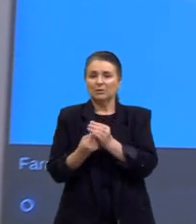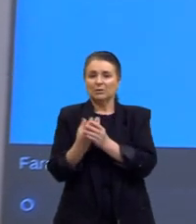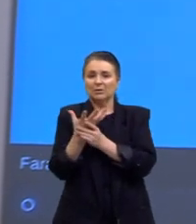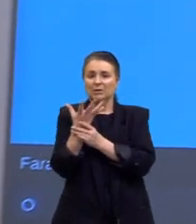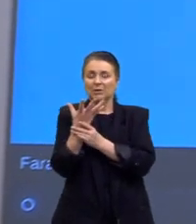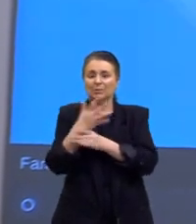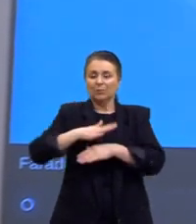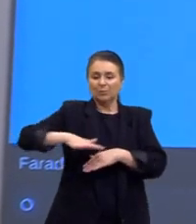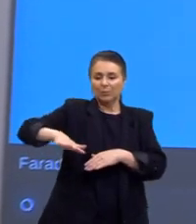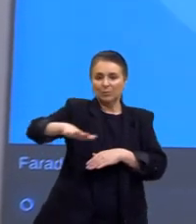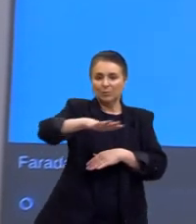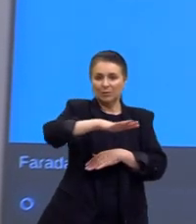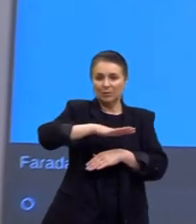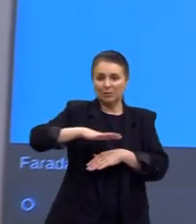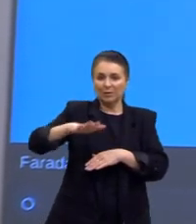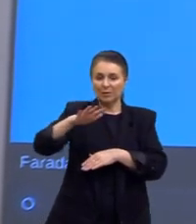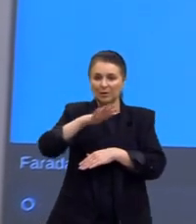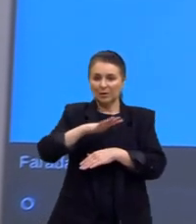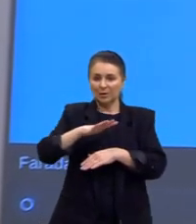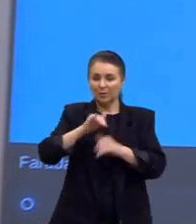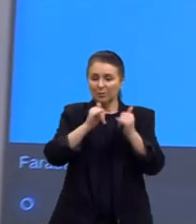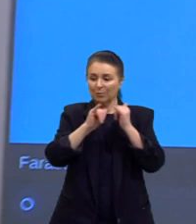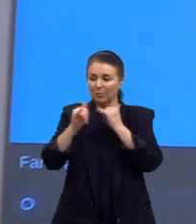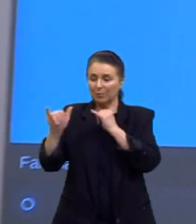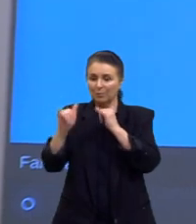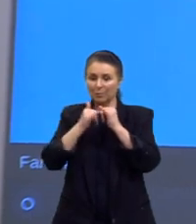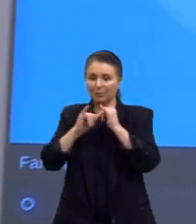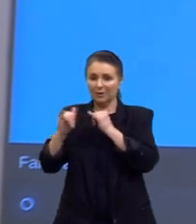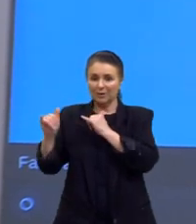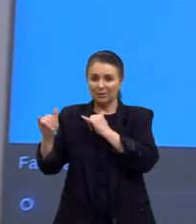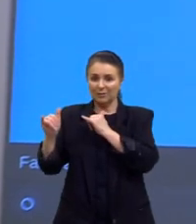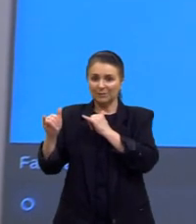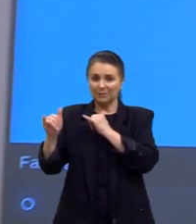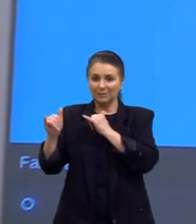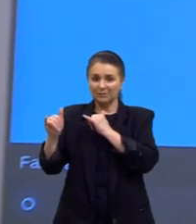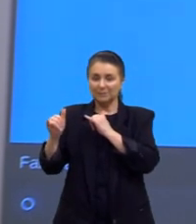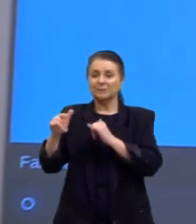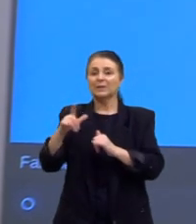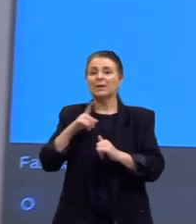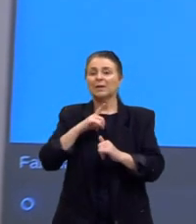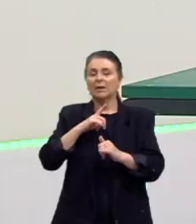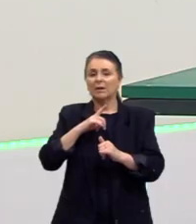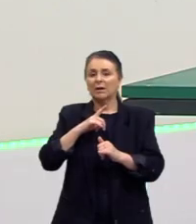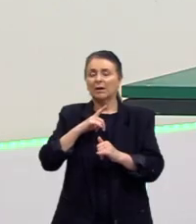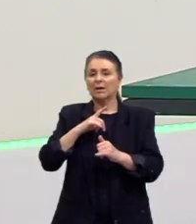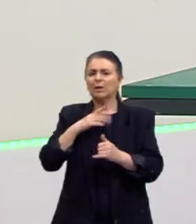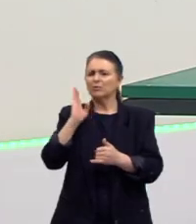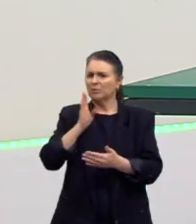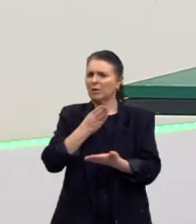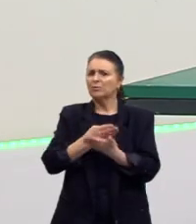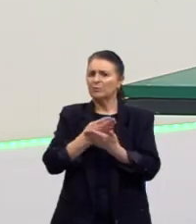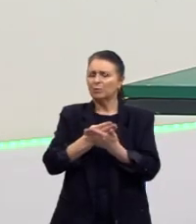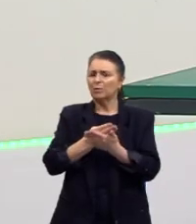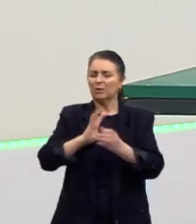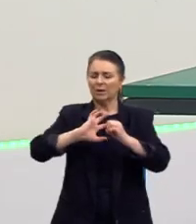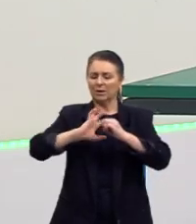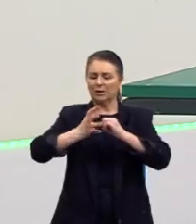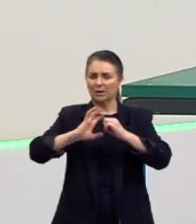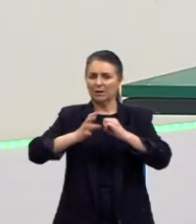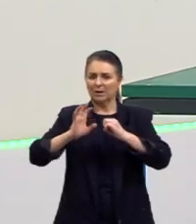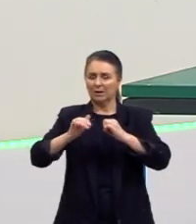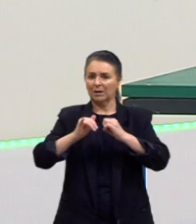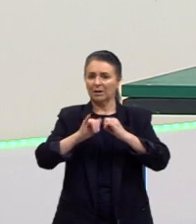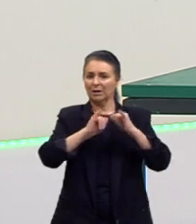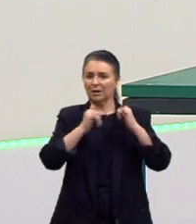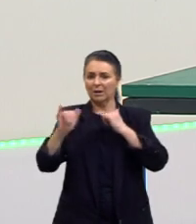um campo elétrico, certo? A gente viu, né, há pouco tempo que a carga elétrica gera um